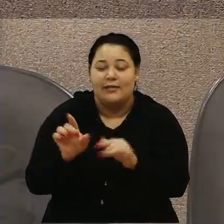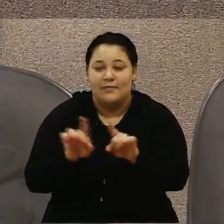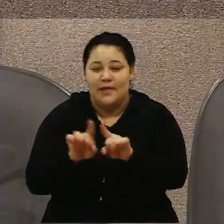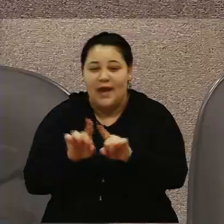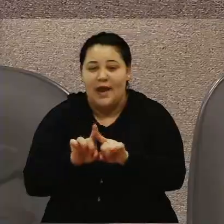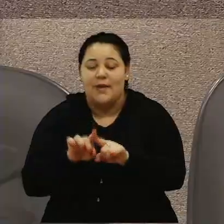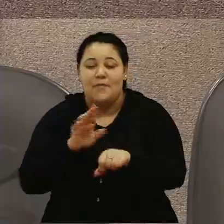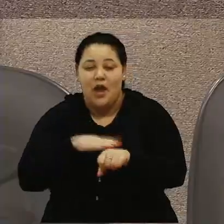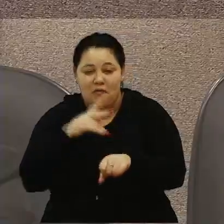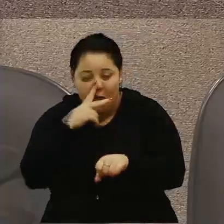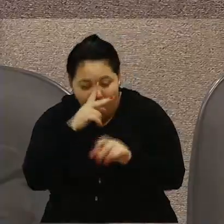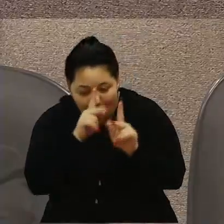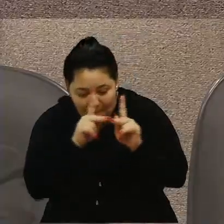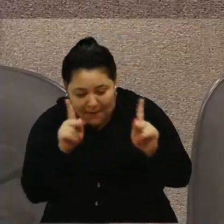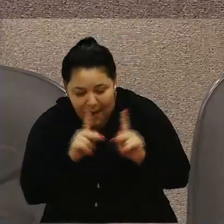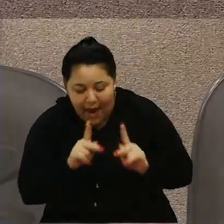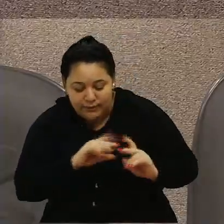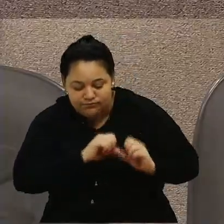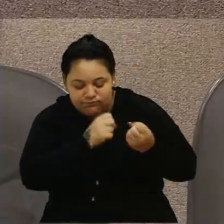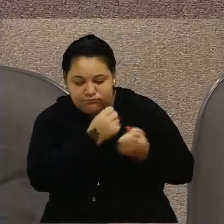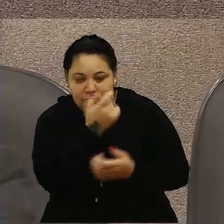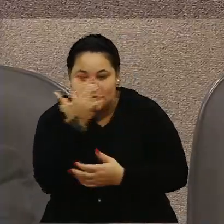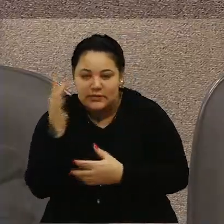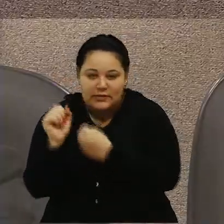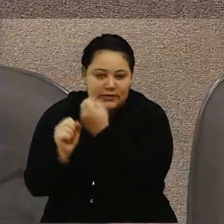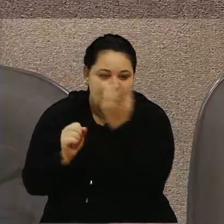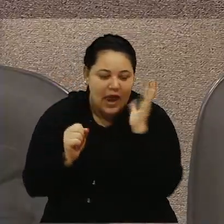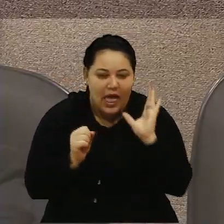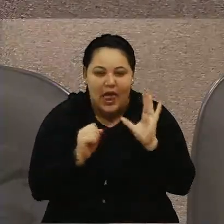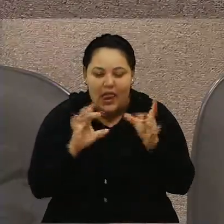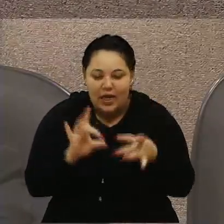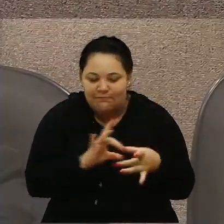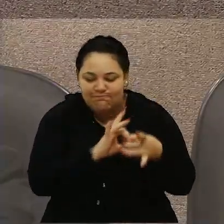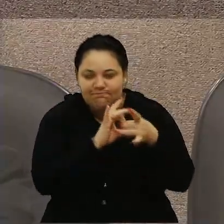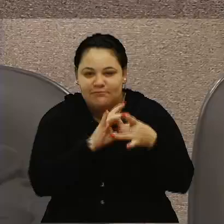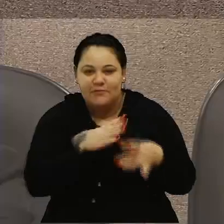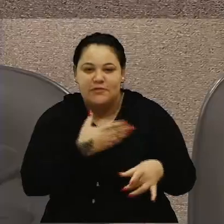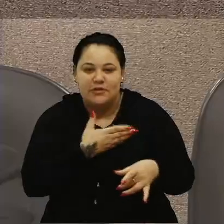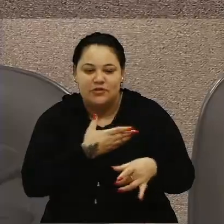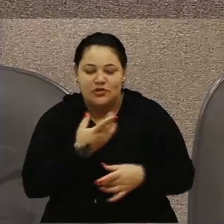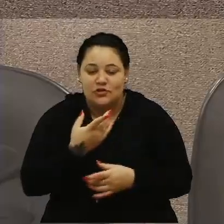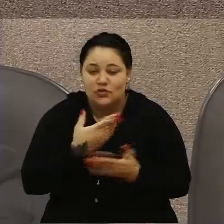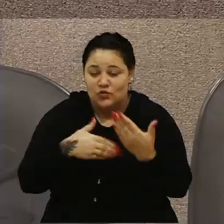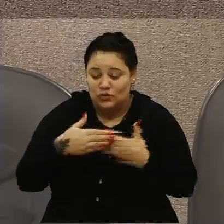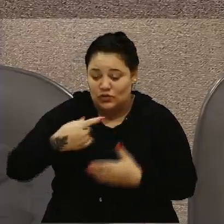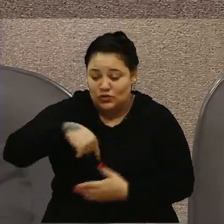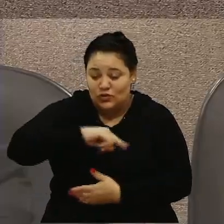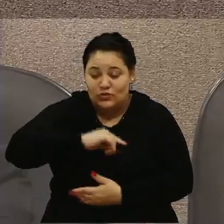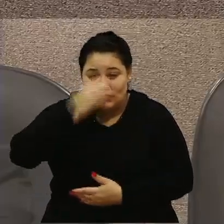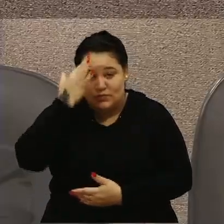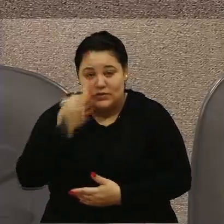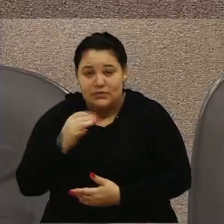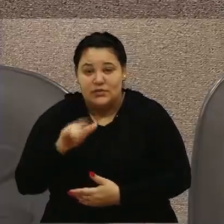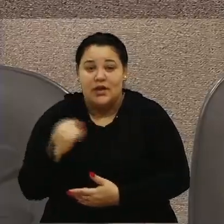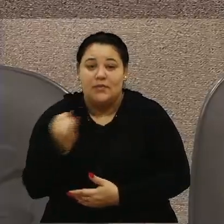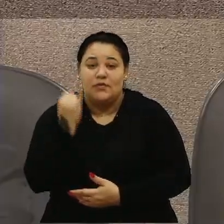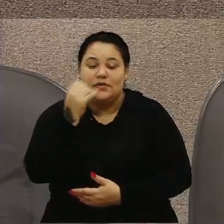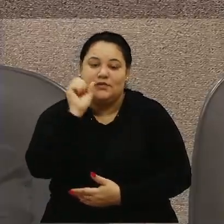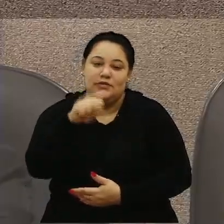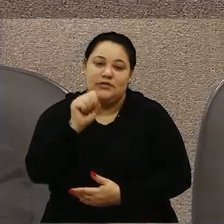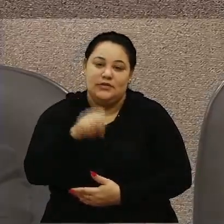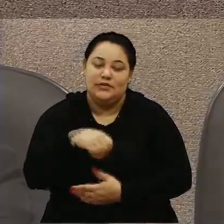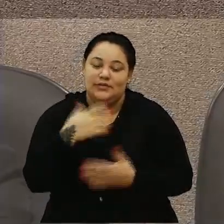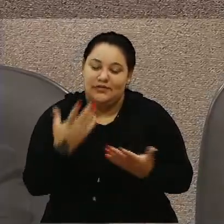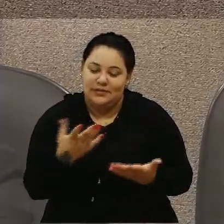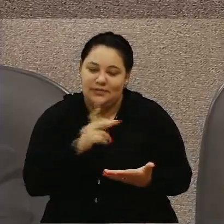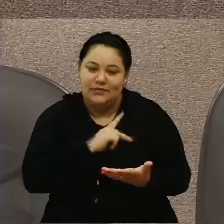da amizade, da defesa da natureza, de tudo aquilo que nós nessa casa entendemos que é extremamente importante. Então, presidente em